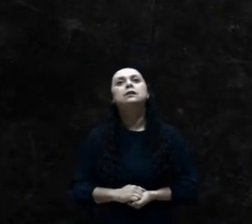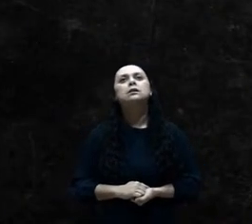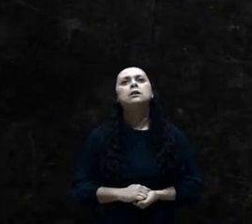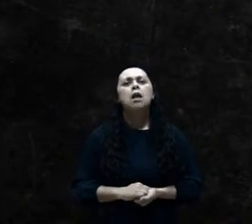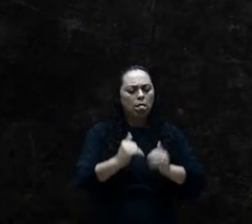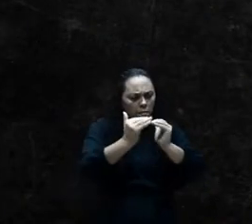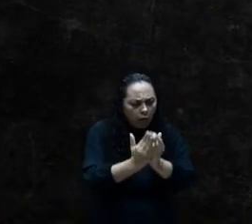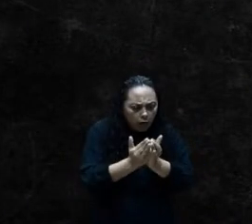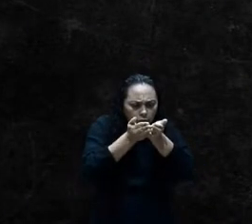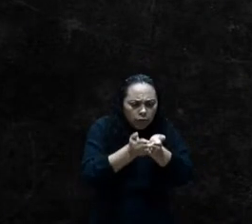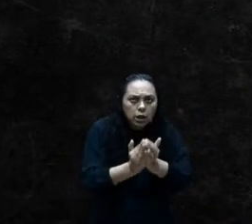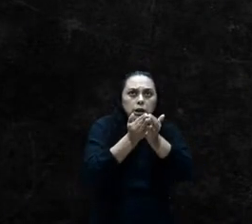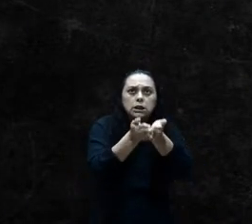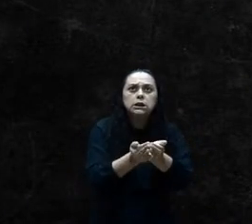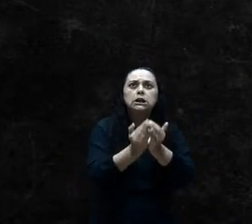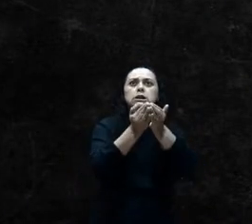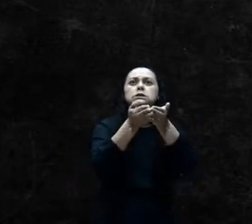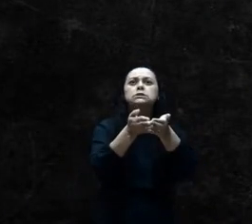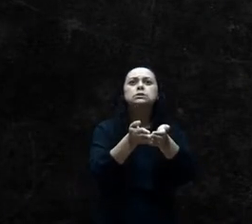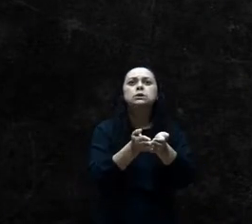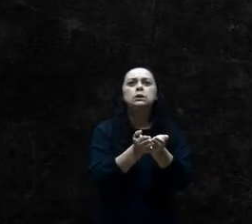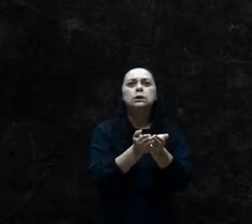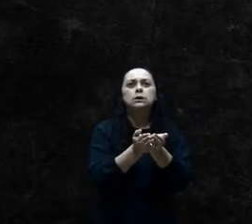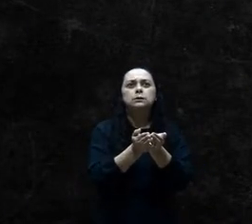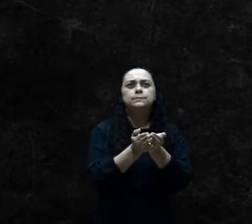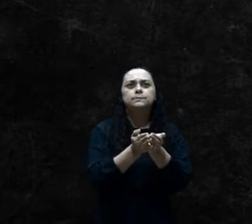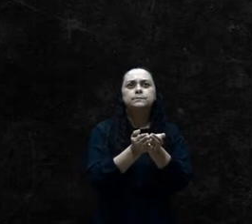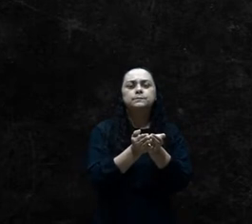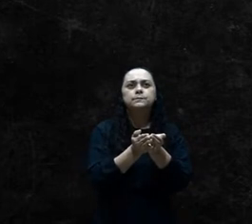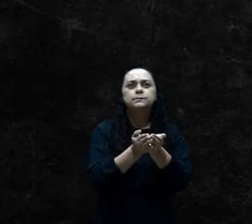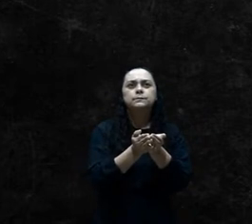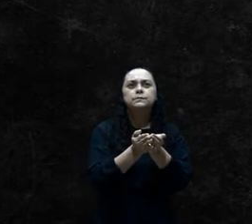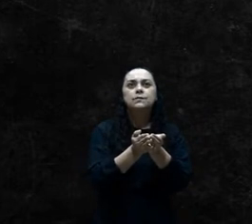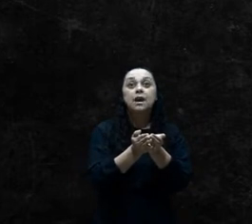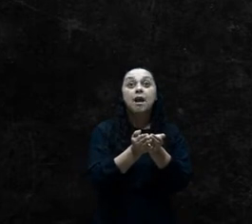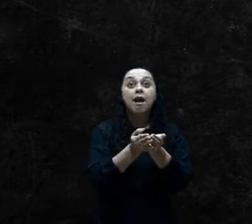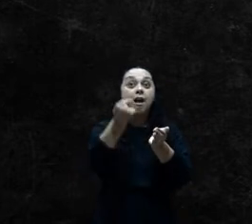navegando circule essa palavra se a sua Bíblia er em papel e se você tem caneta